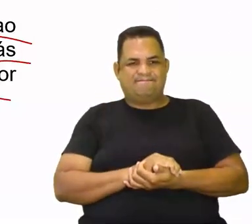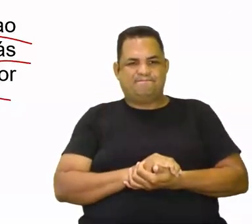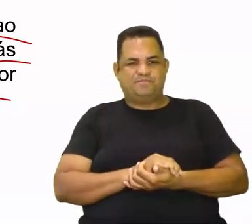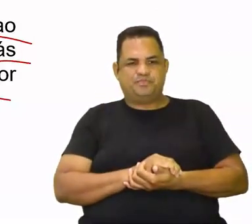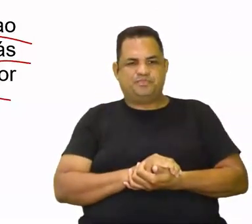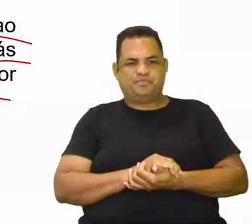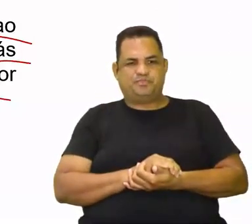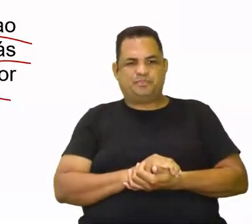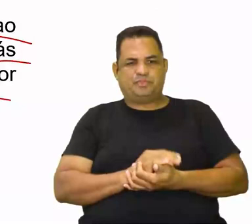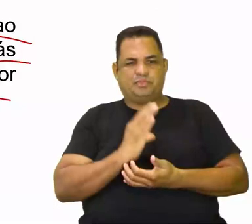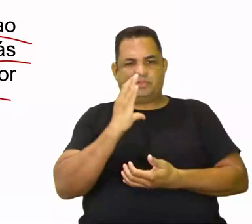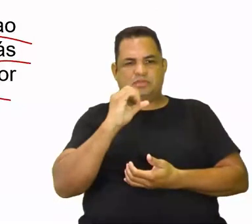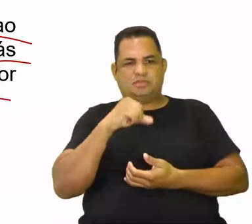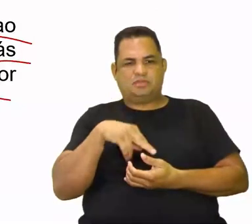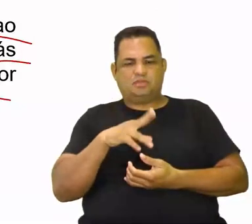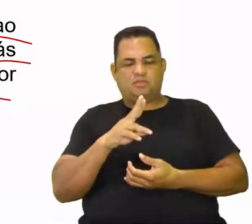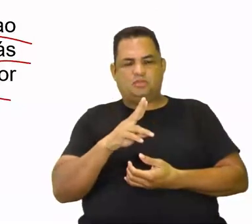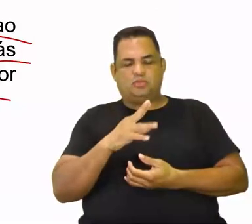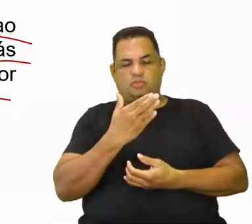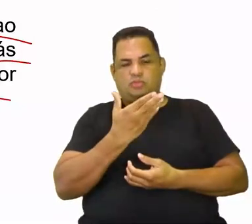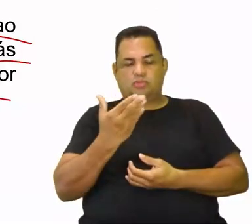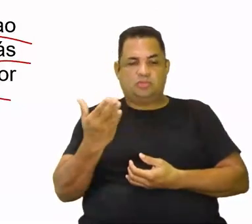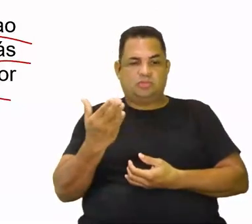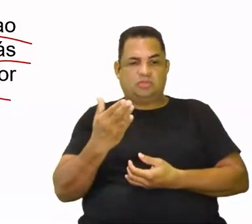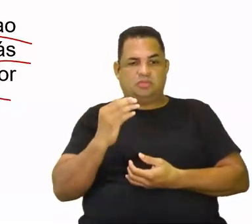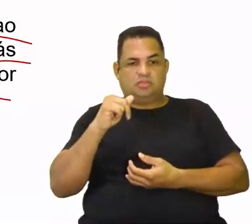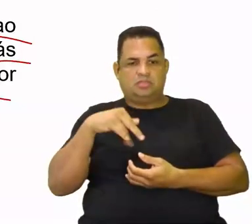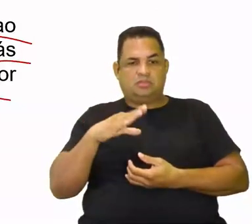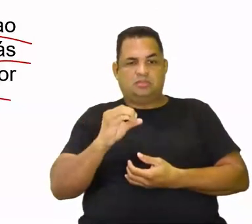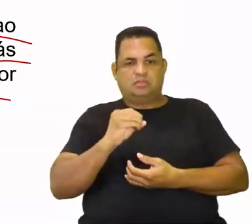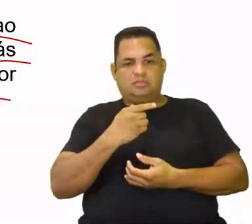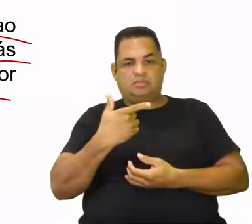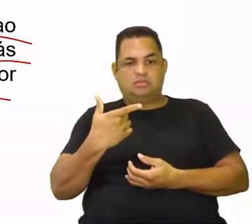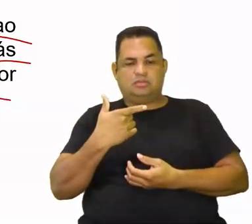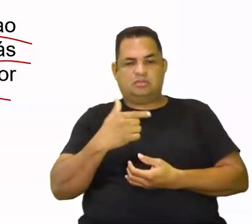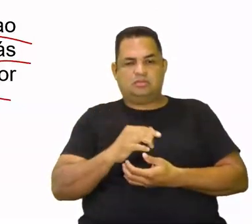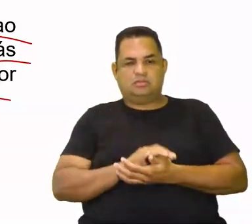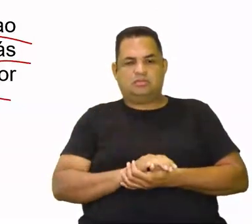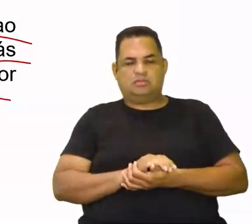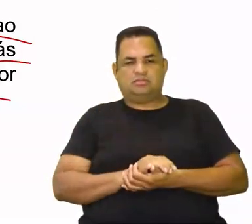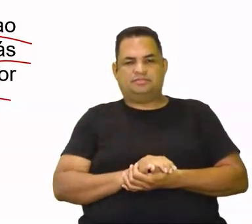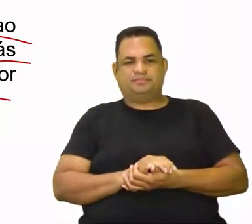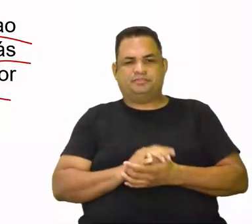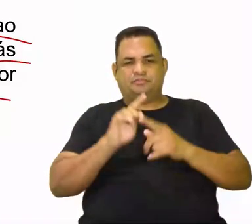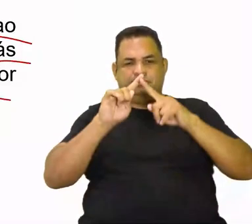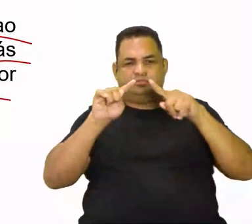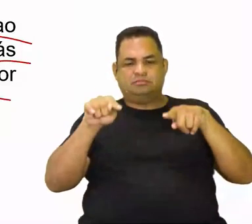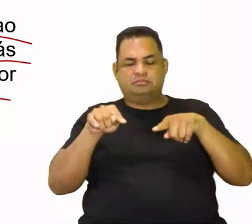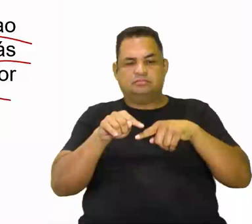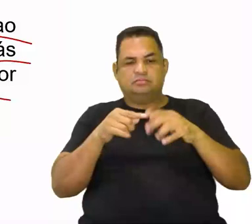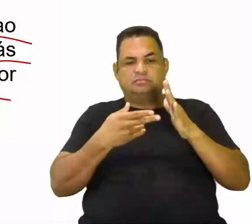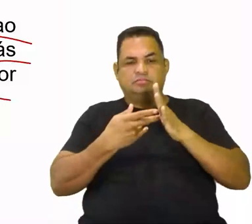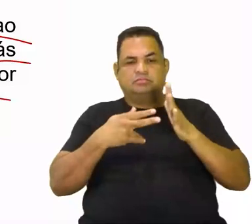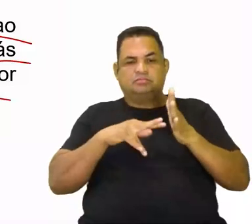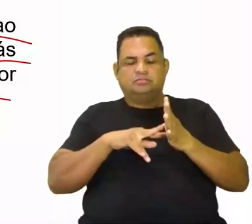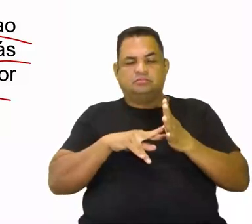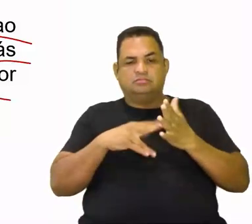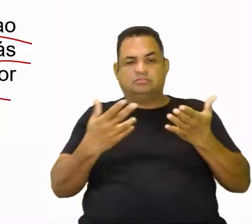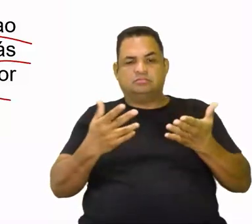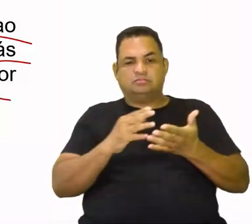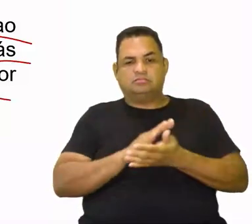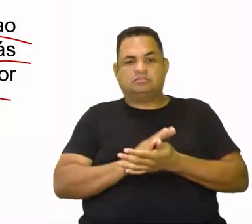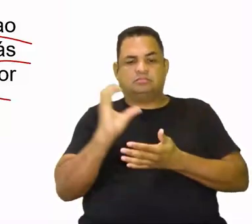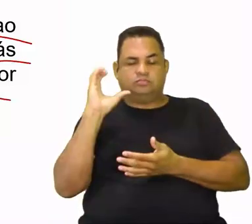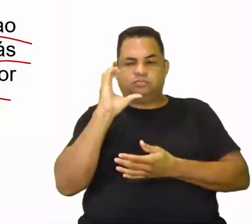nitrato de cobre, o caso aqui, né, que vocês viram, esse triângulo aqui significa, é um delta,